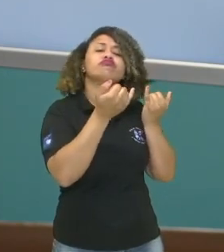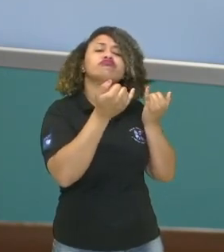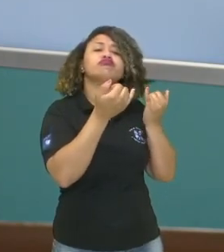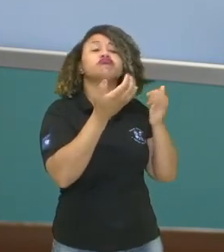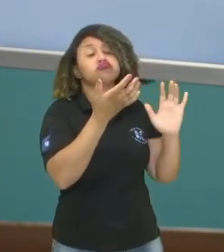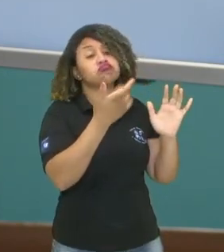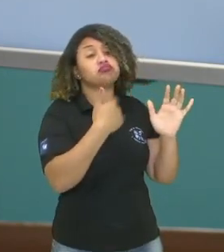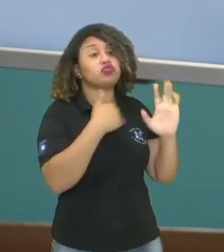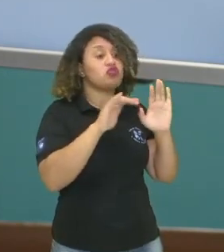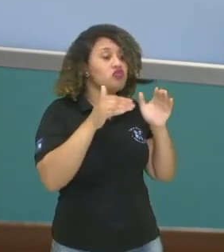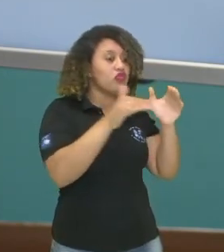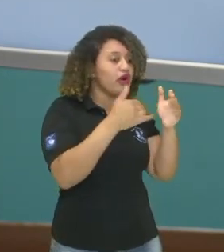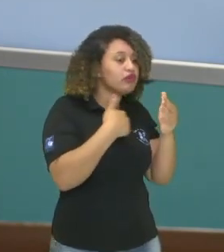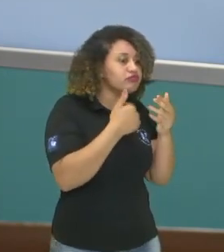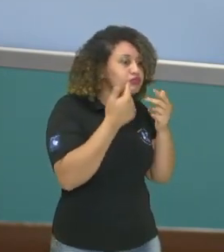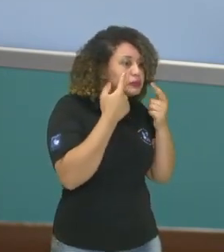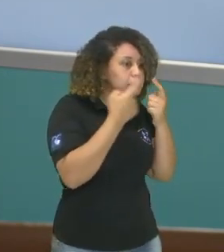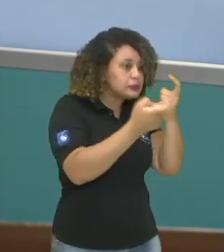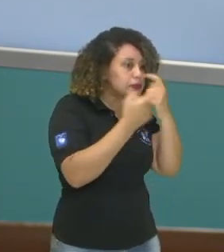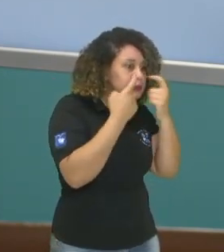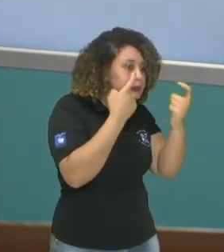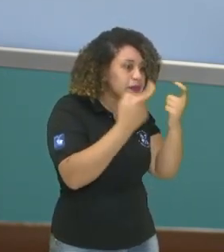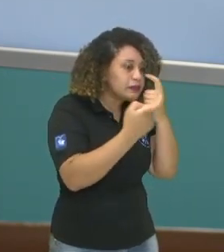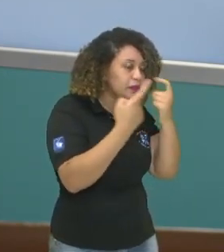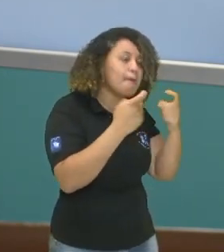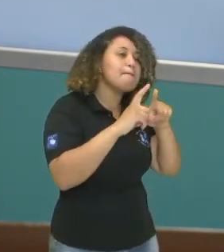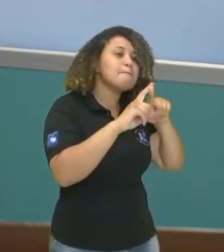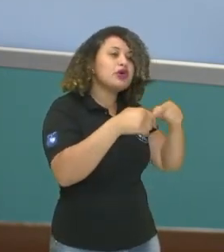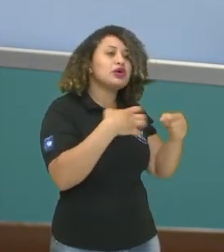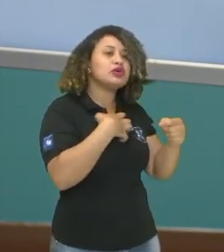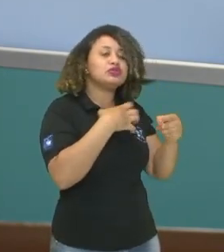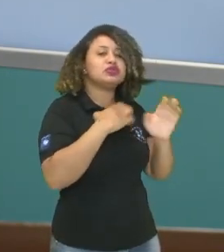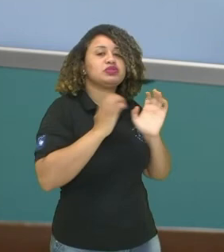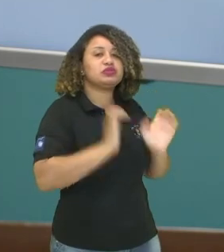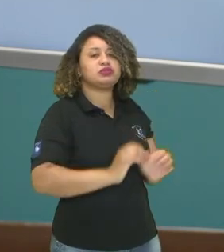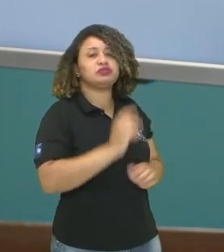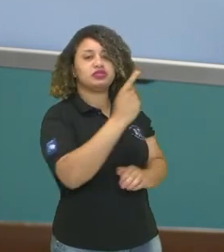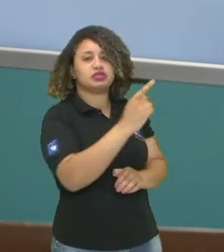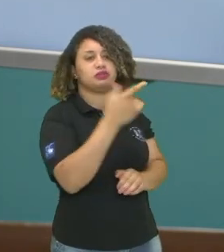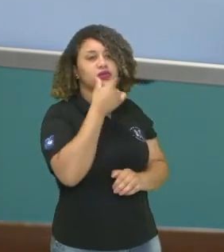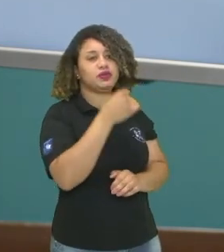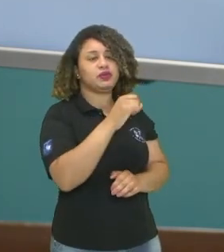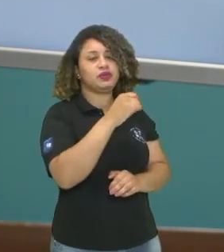está muito interessado devido a esse jeito dele se comportar.